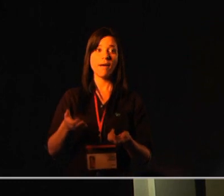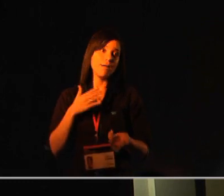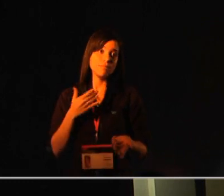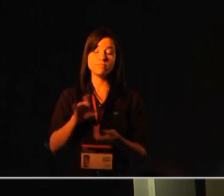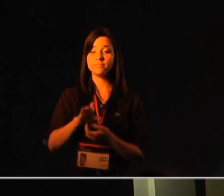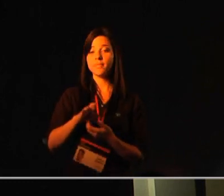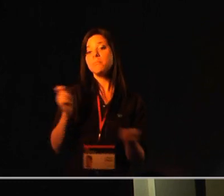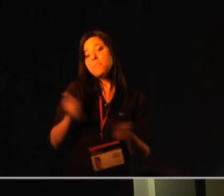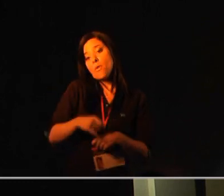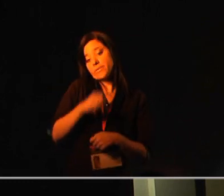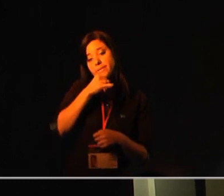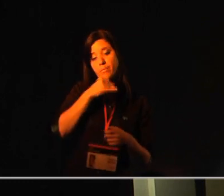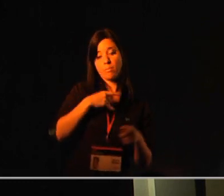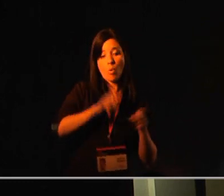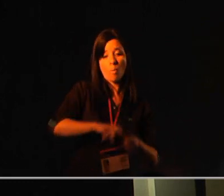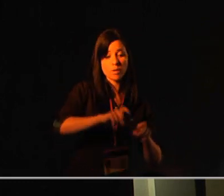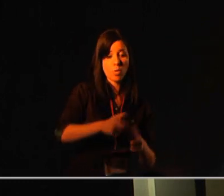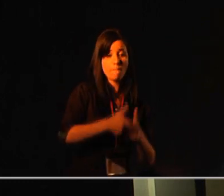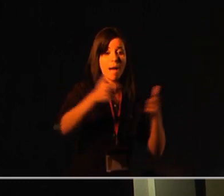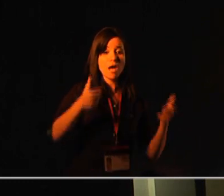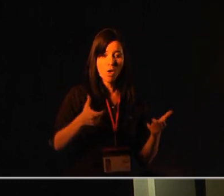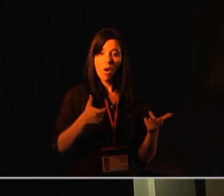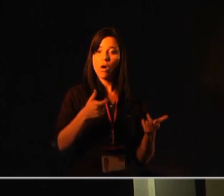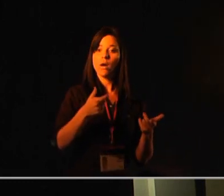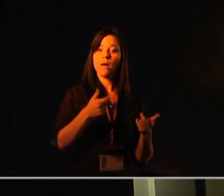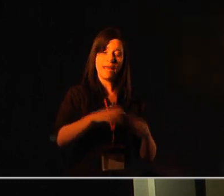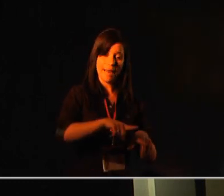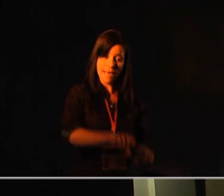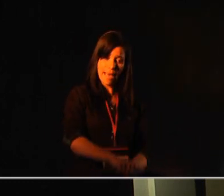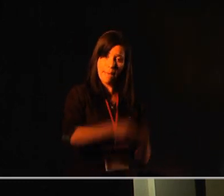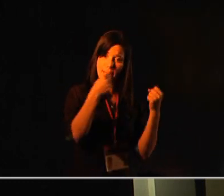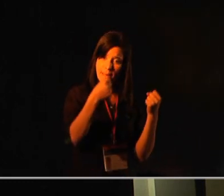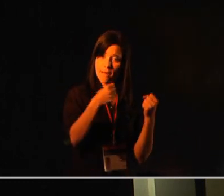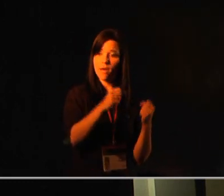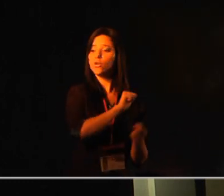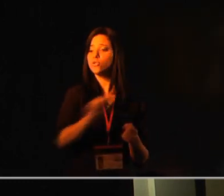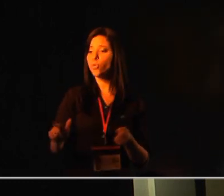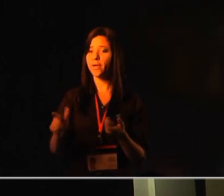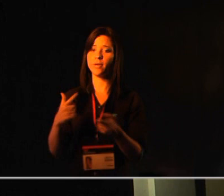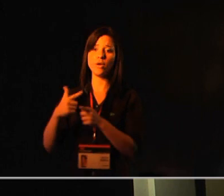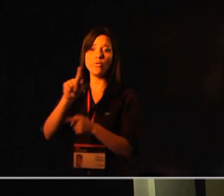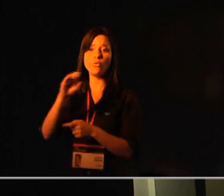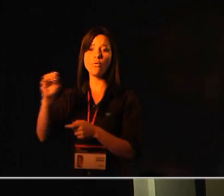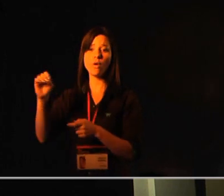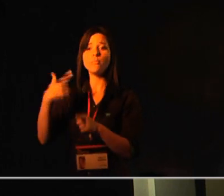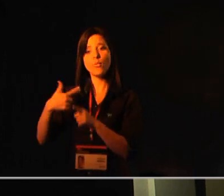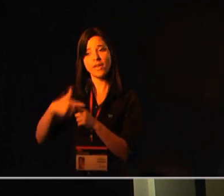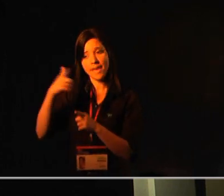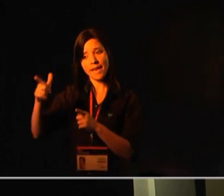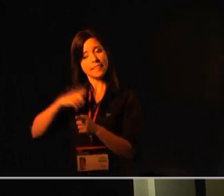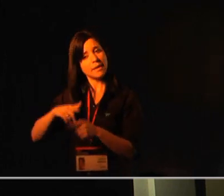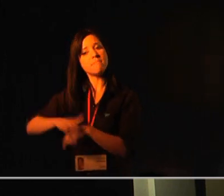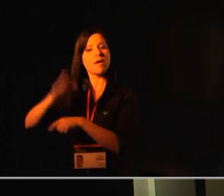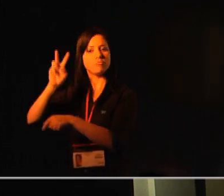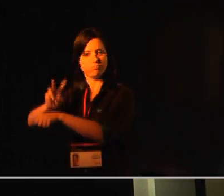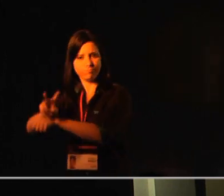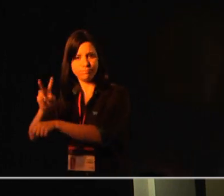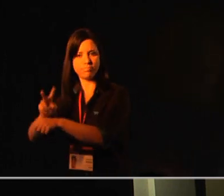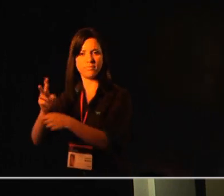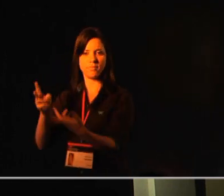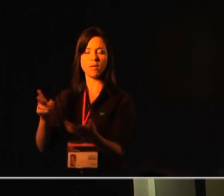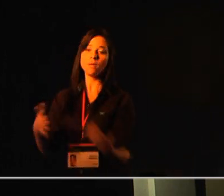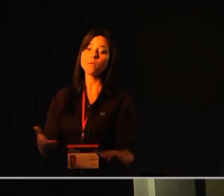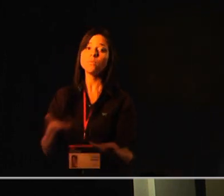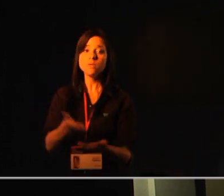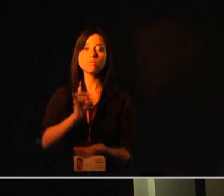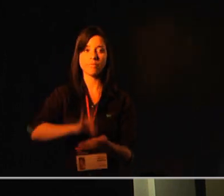roubado, HD queimar, é muito maior do que a probabilidade do servidor do Google, que tem redundância, proteções e tal, dá um problema. Né? Na verdade,